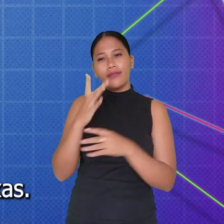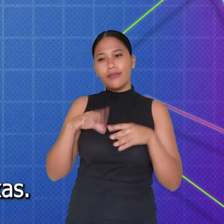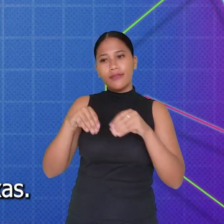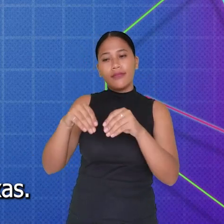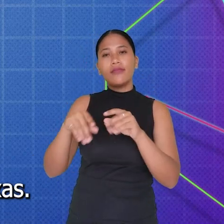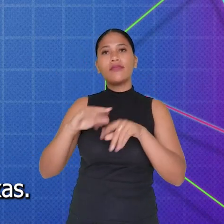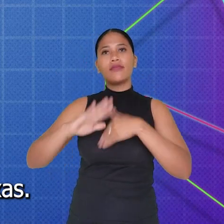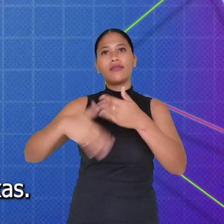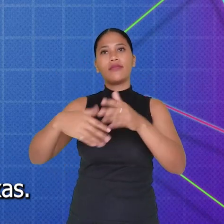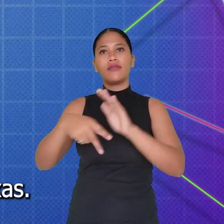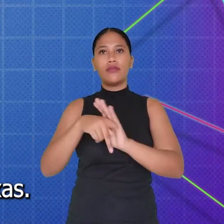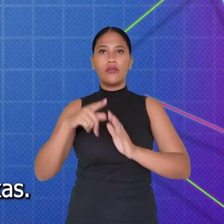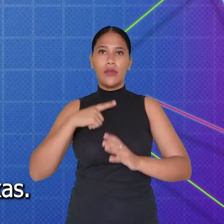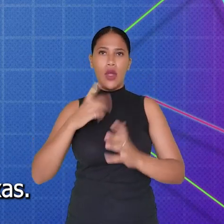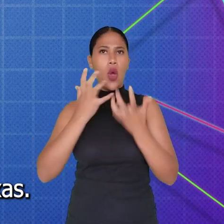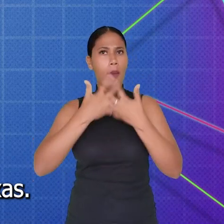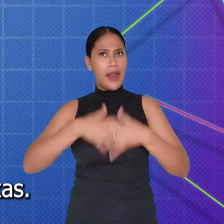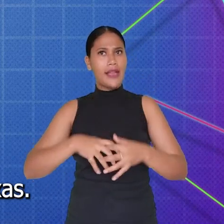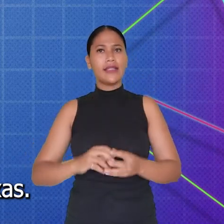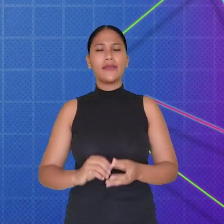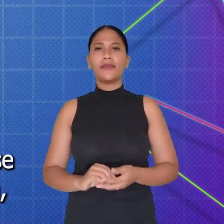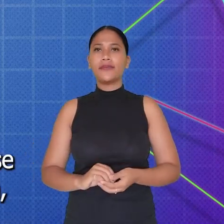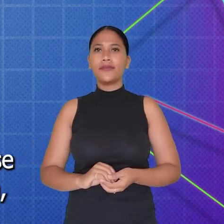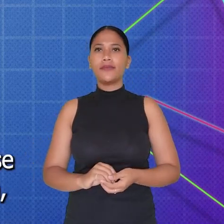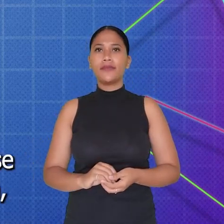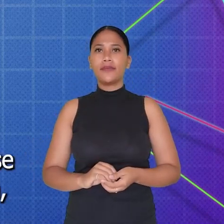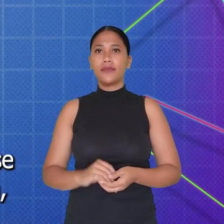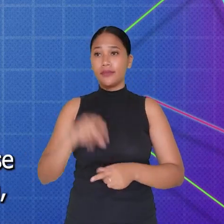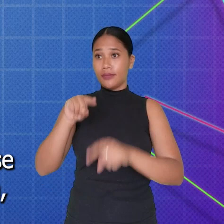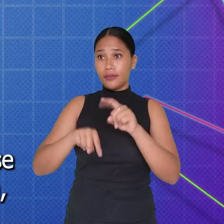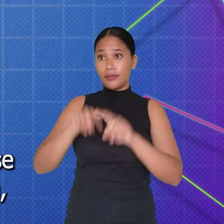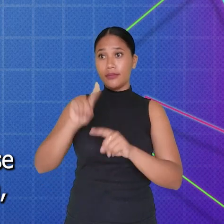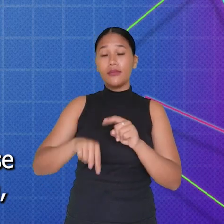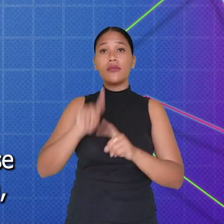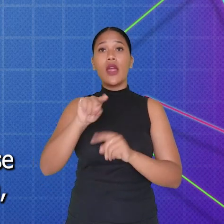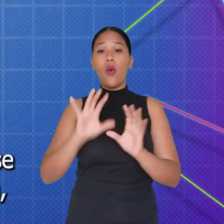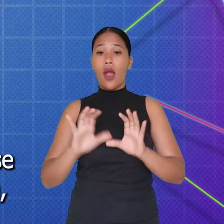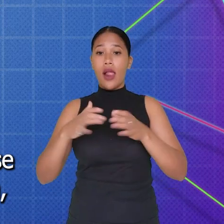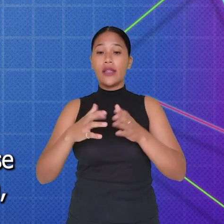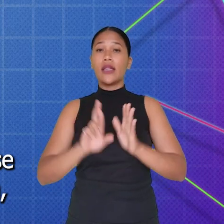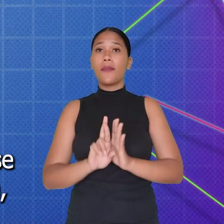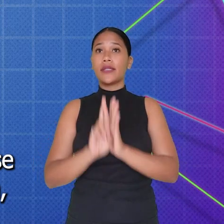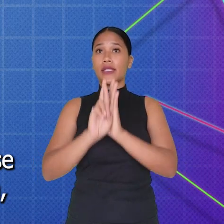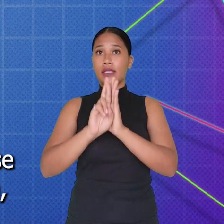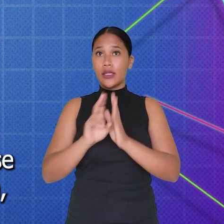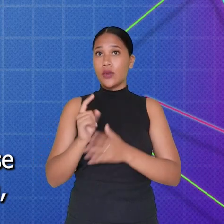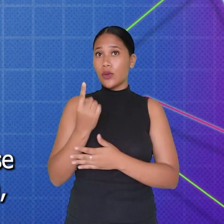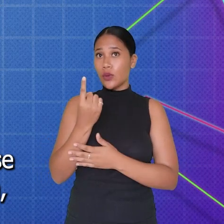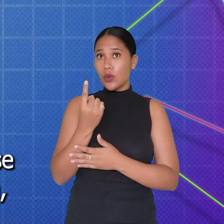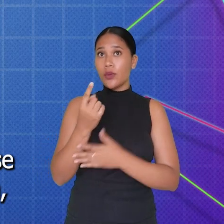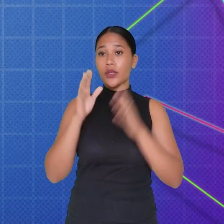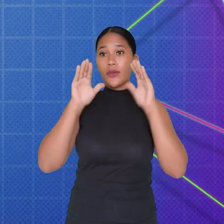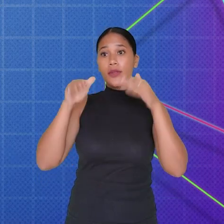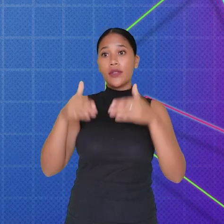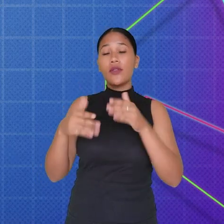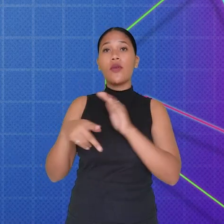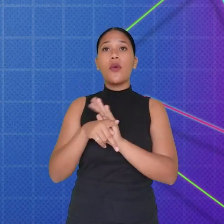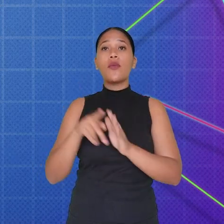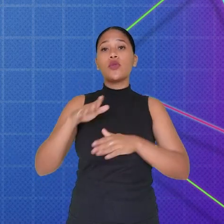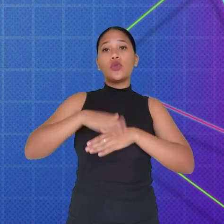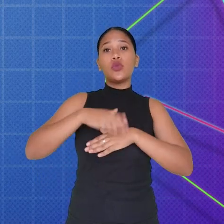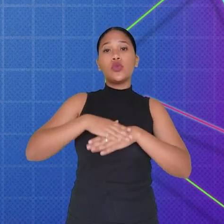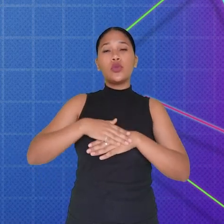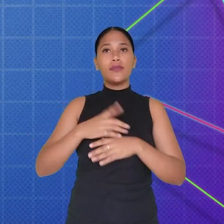e o desenvolvimento de aplicações complexas. Objetos são uma instância de uma classe representando uma entidade específica com